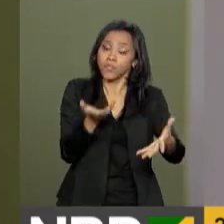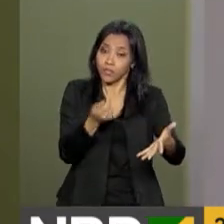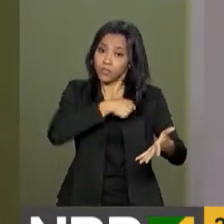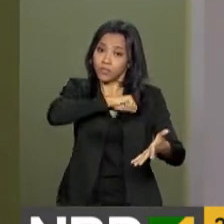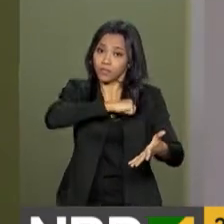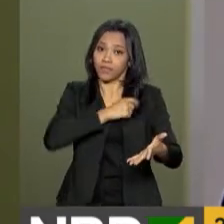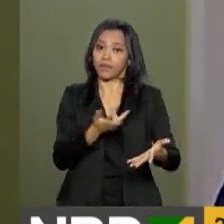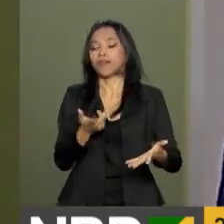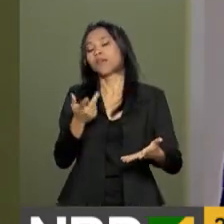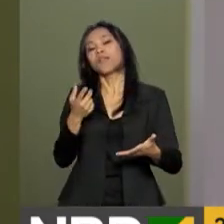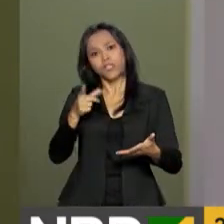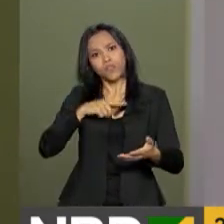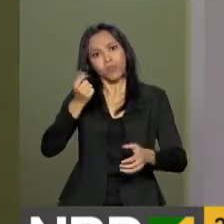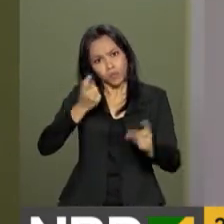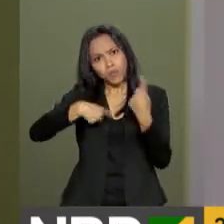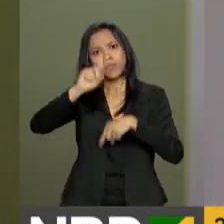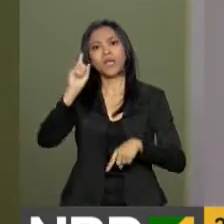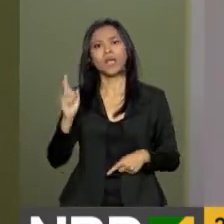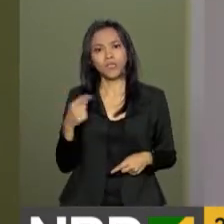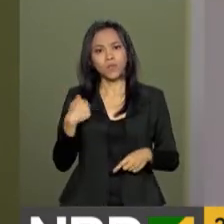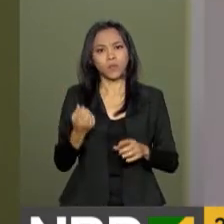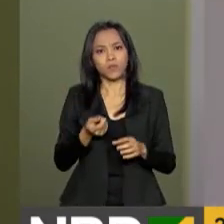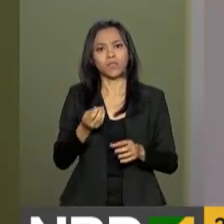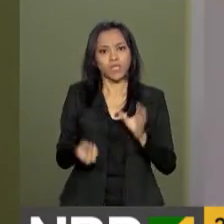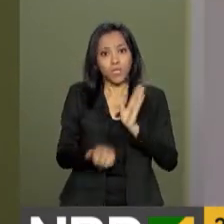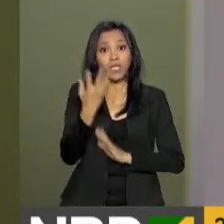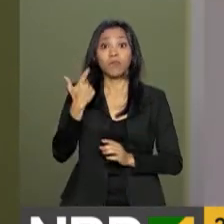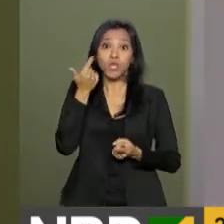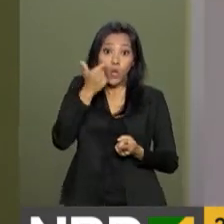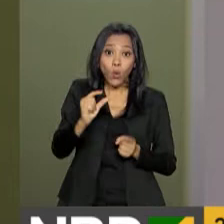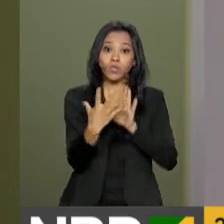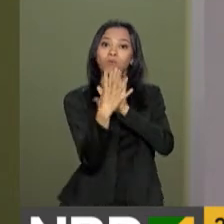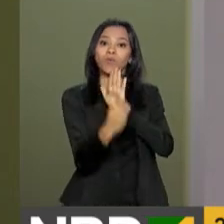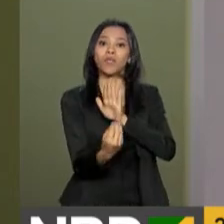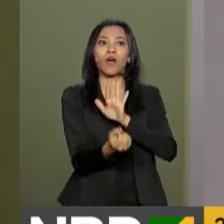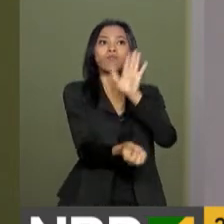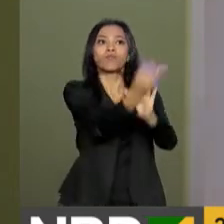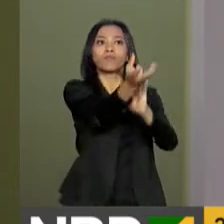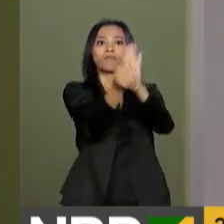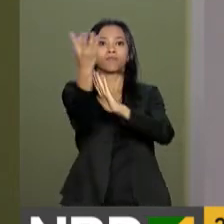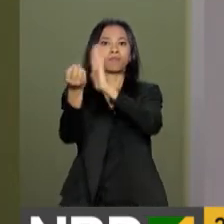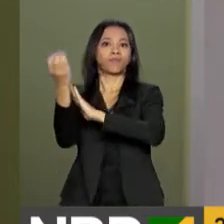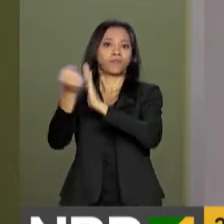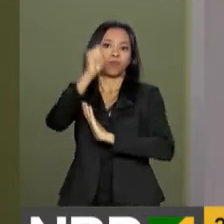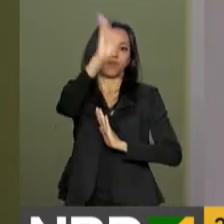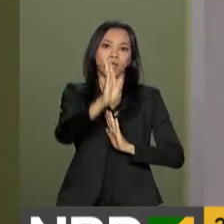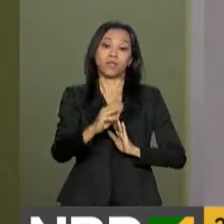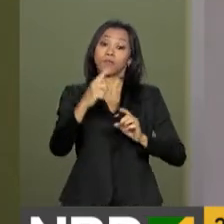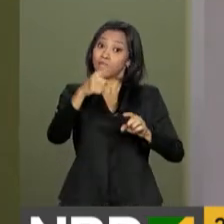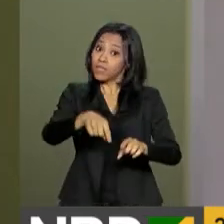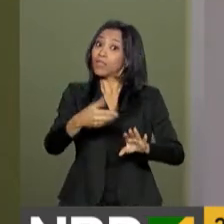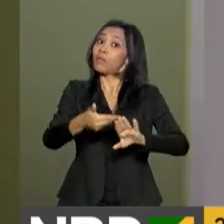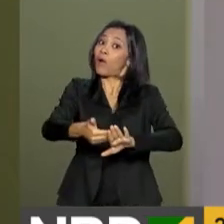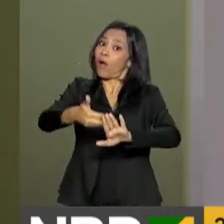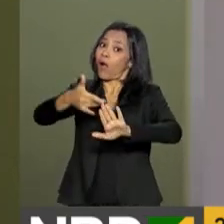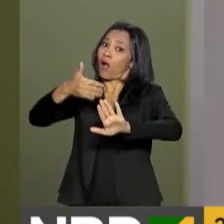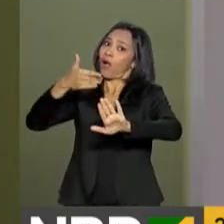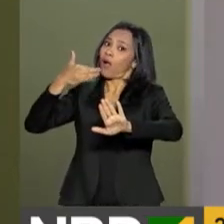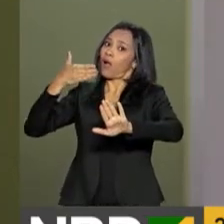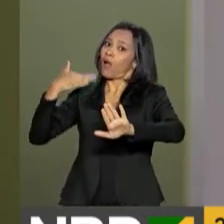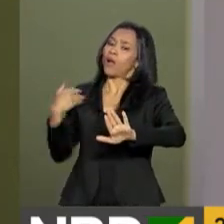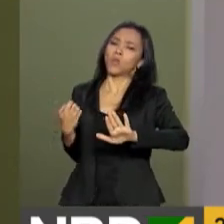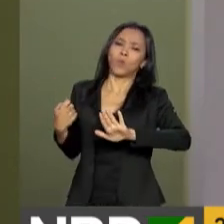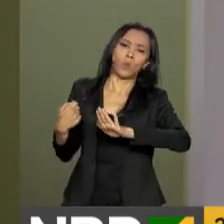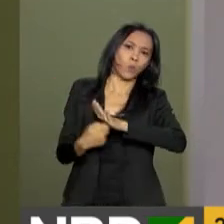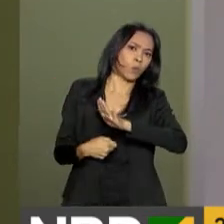tanto que ao longo do tempo muitas outras foram criadas mas isso não significa da longa luta da longo batalha que